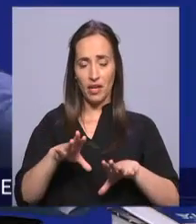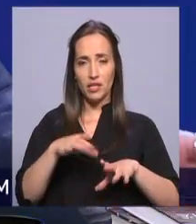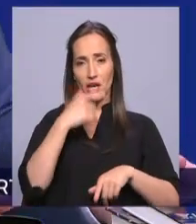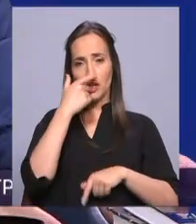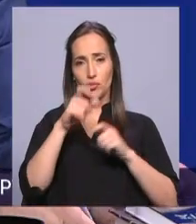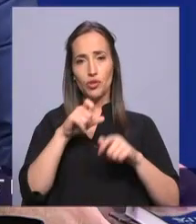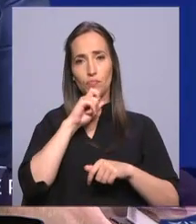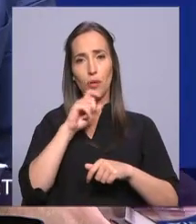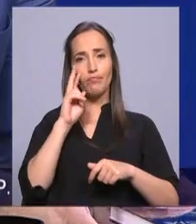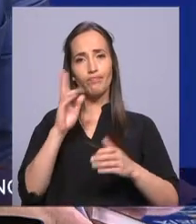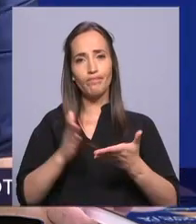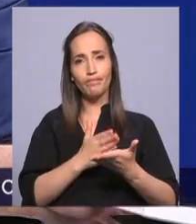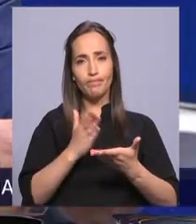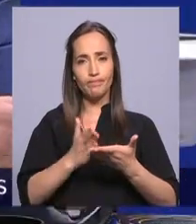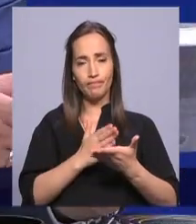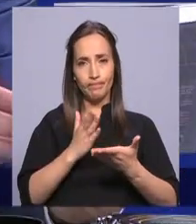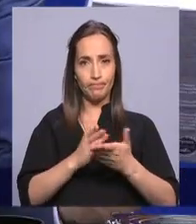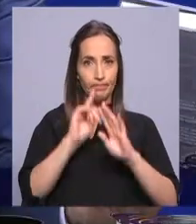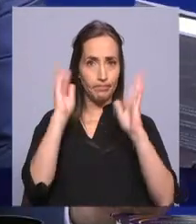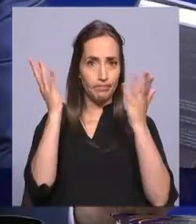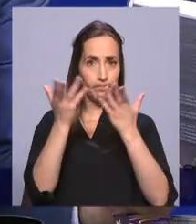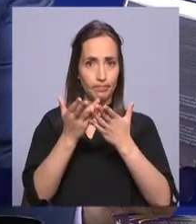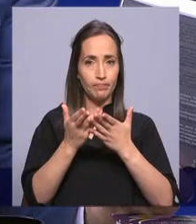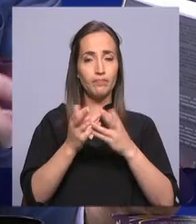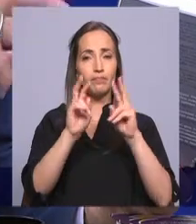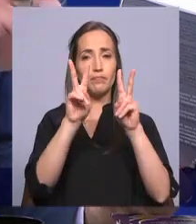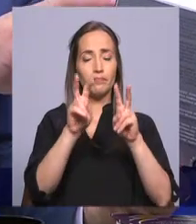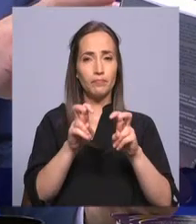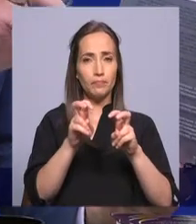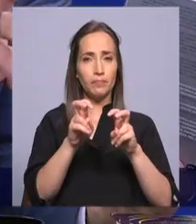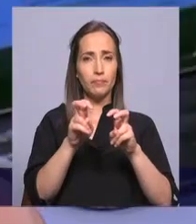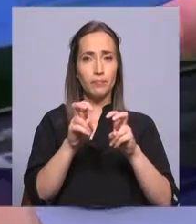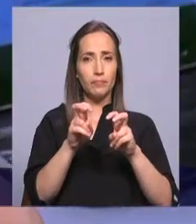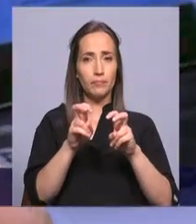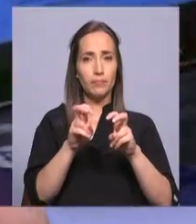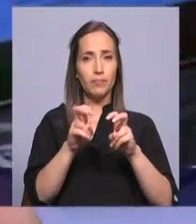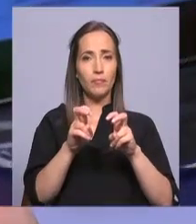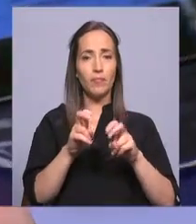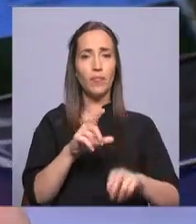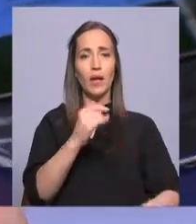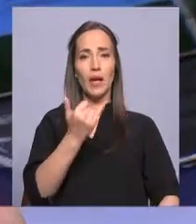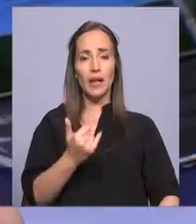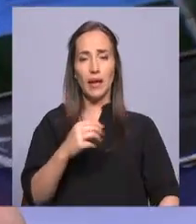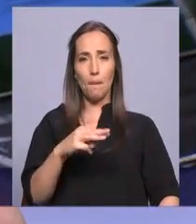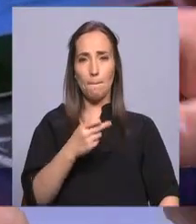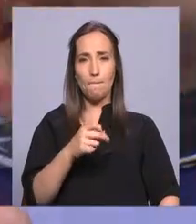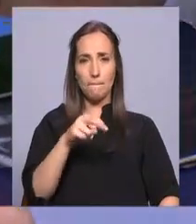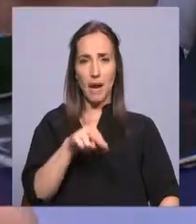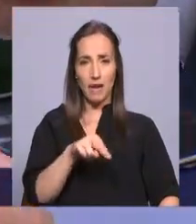nestas lides cósmicas. E a primeira é mesmo de cósmico. Lyman Page, conhecido